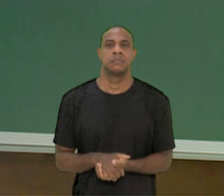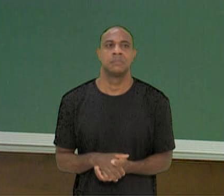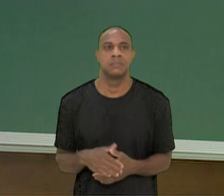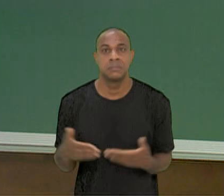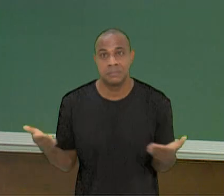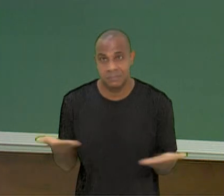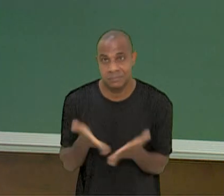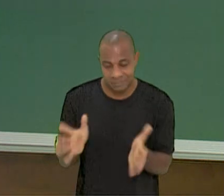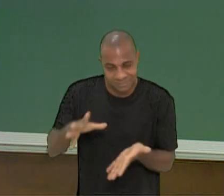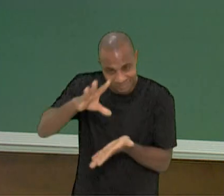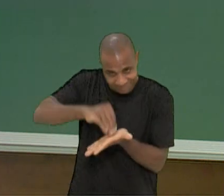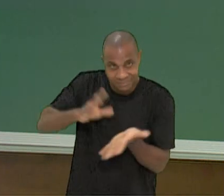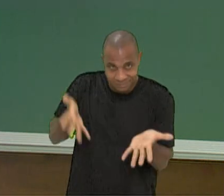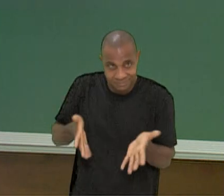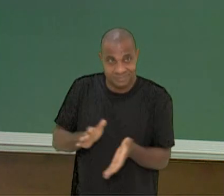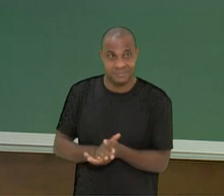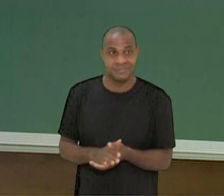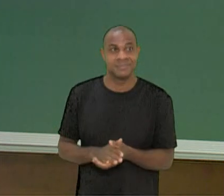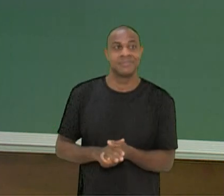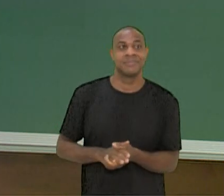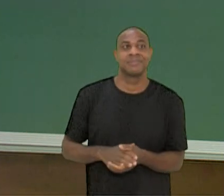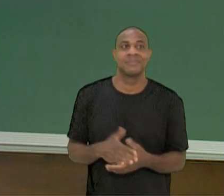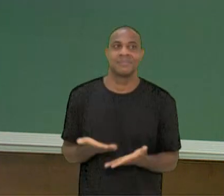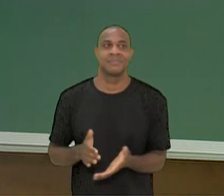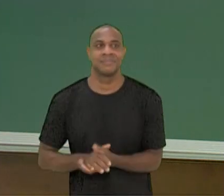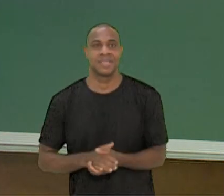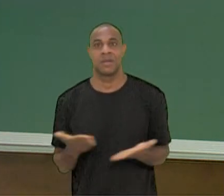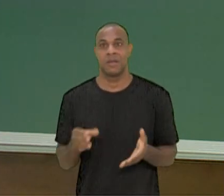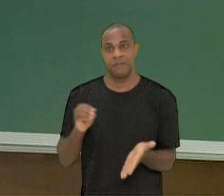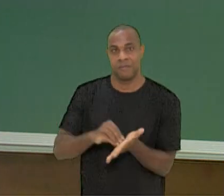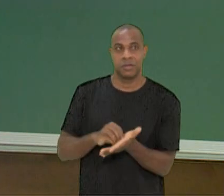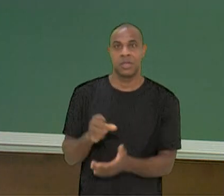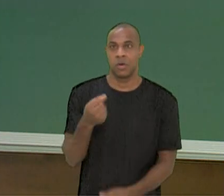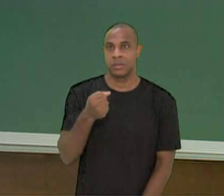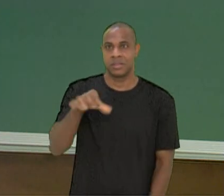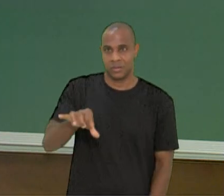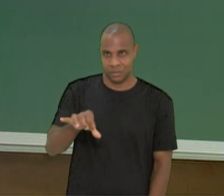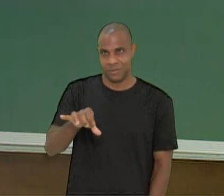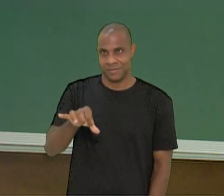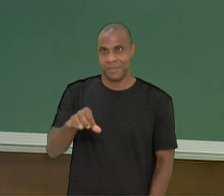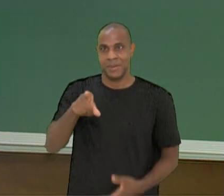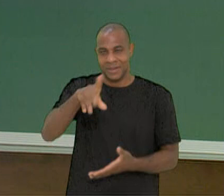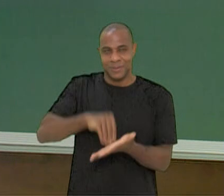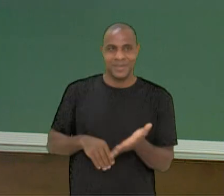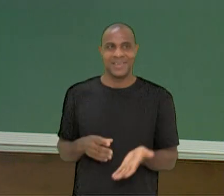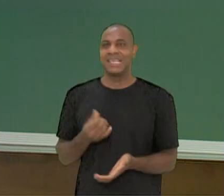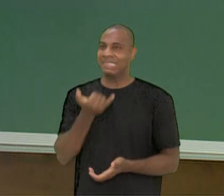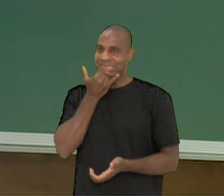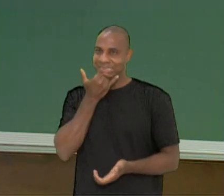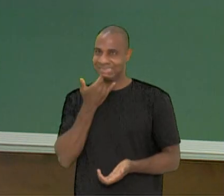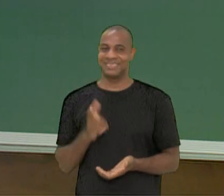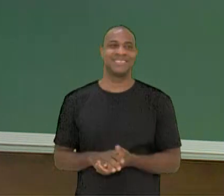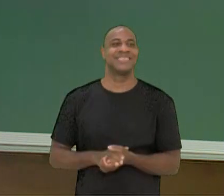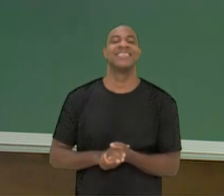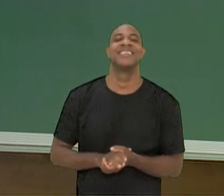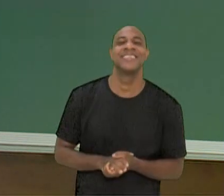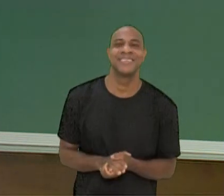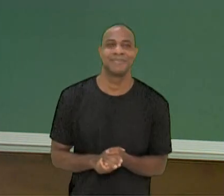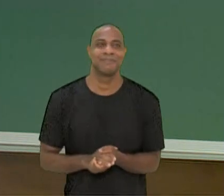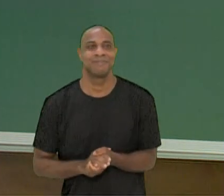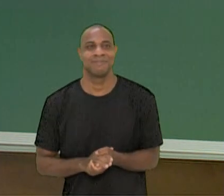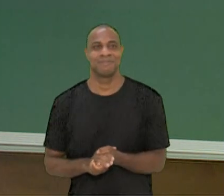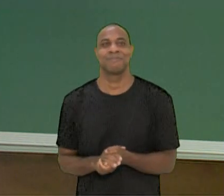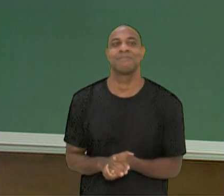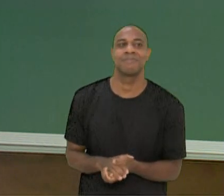Agora que você já anotou isso, só faltam 89 slides para você copiar. Mentira, é só isso mesmo. Ó, vamos continuando então.